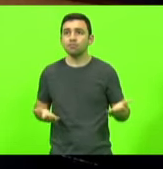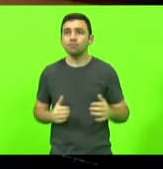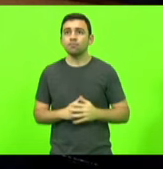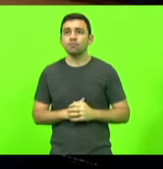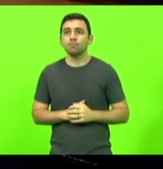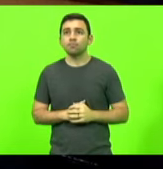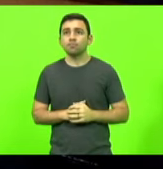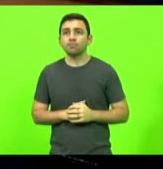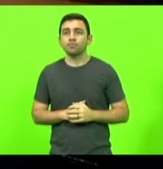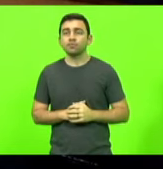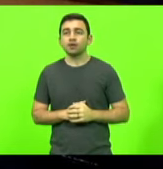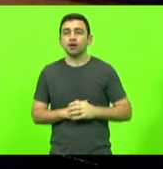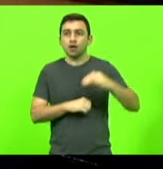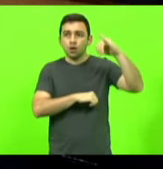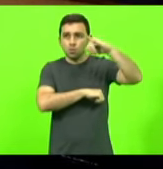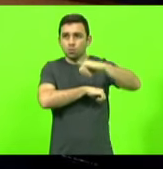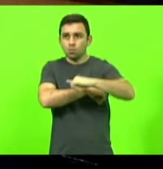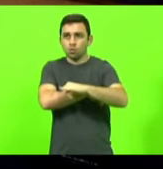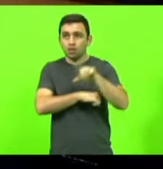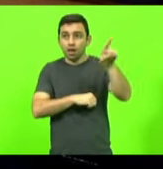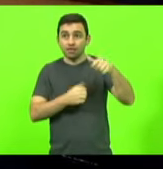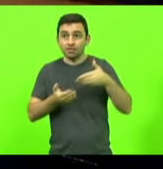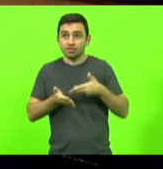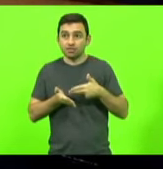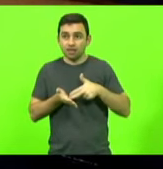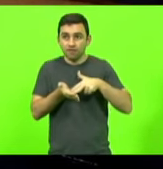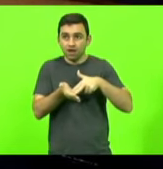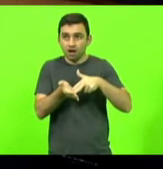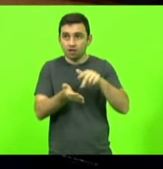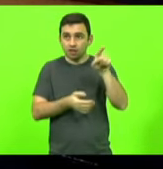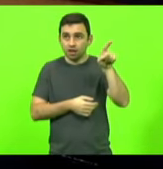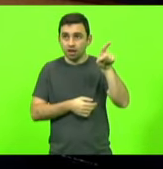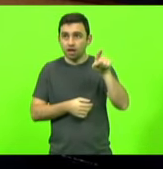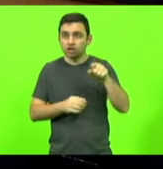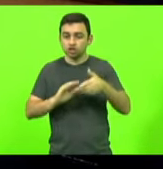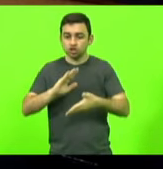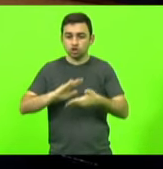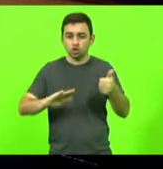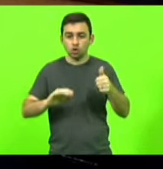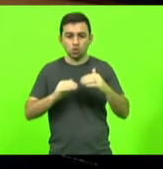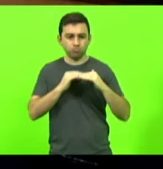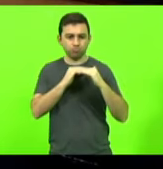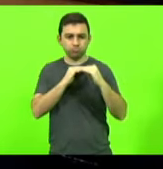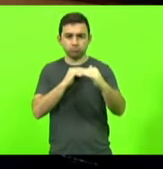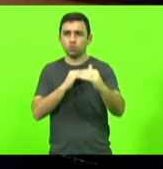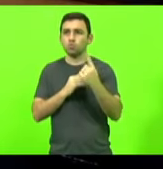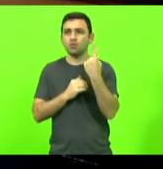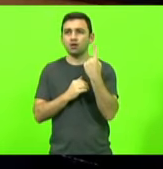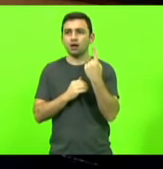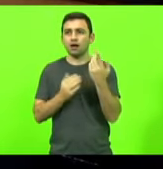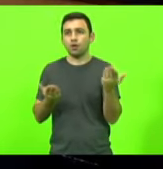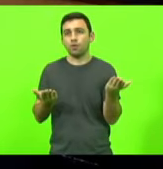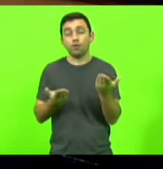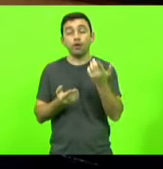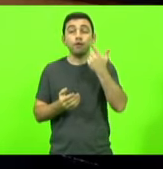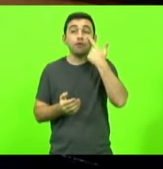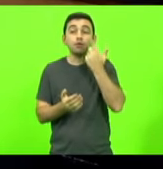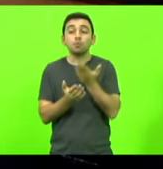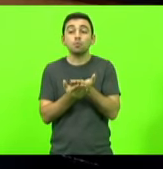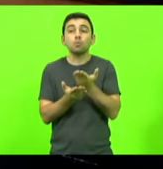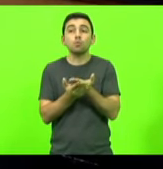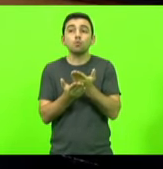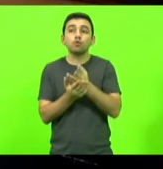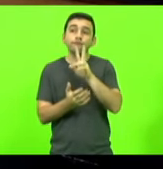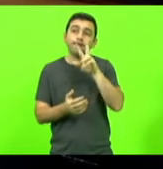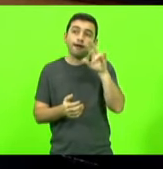O aeroporto de Navegantes, ele tirou uma pista, agora está exigindo estudo de demanda para saber se vai